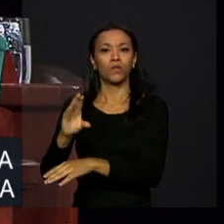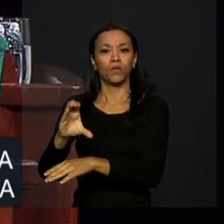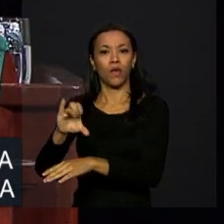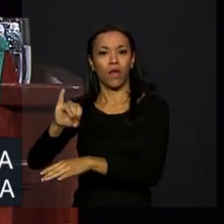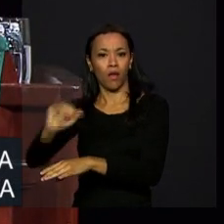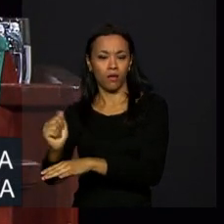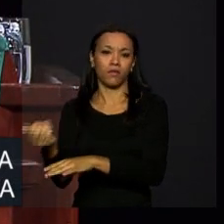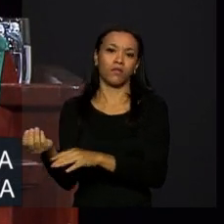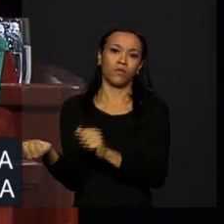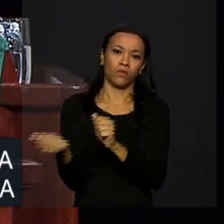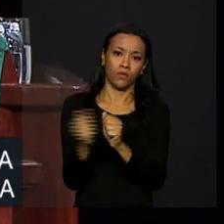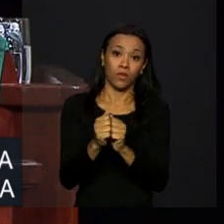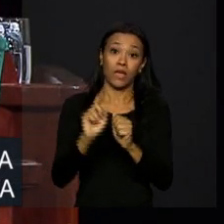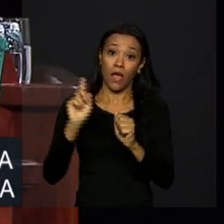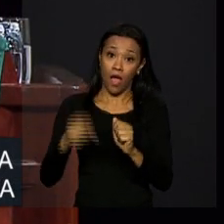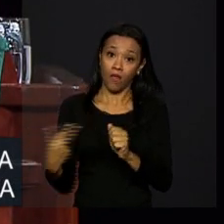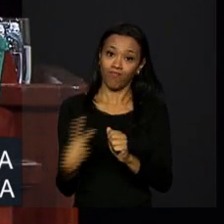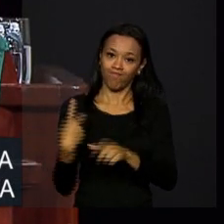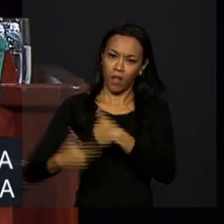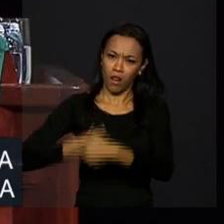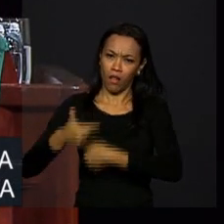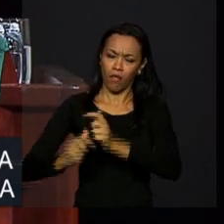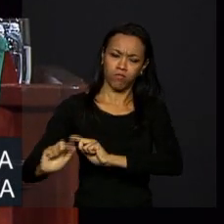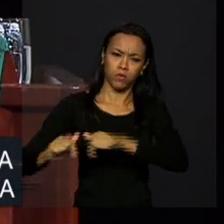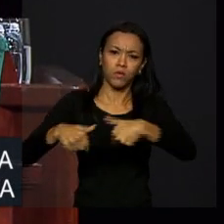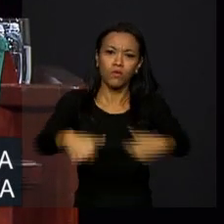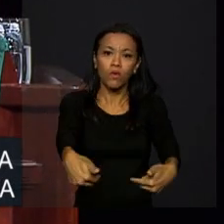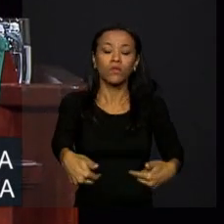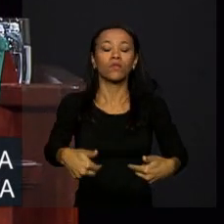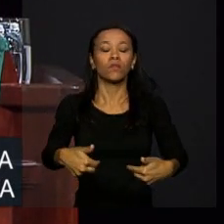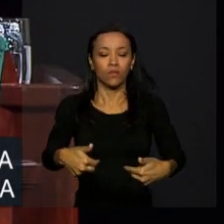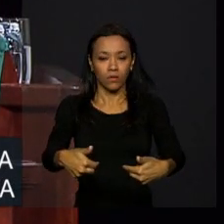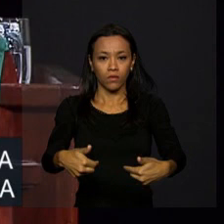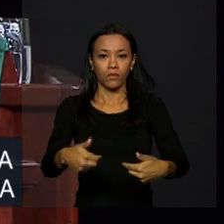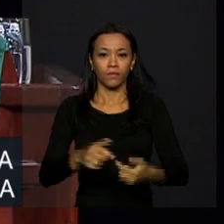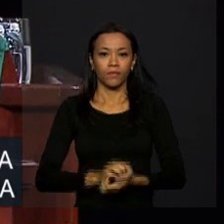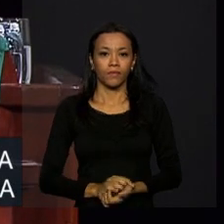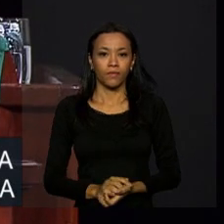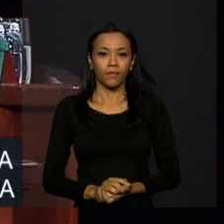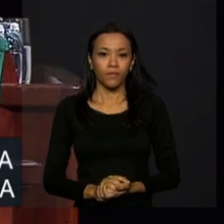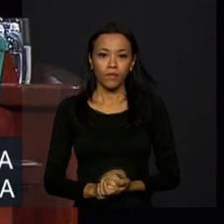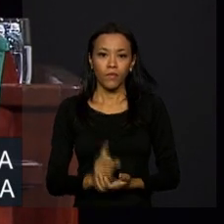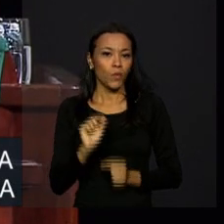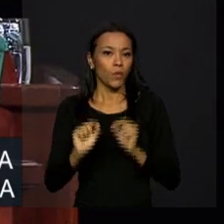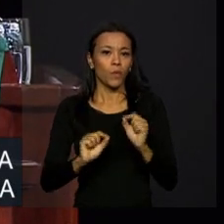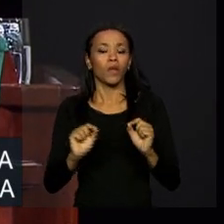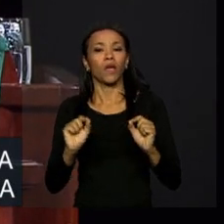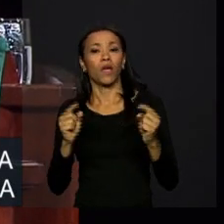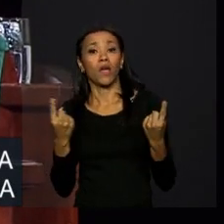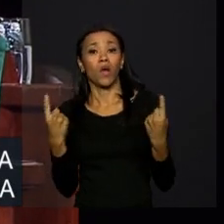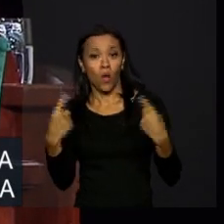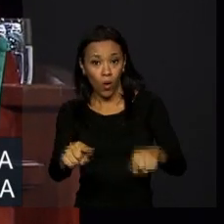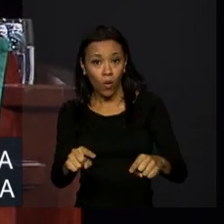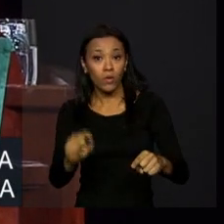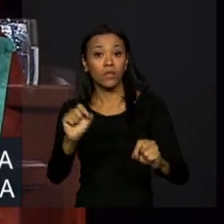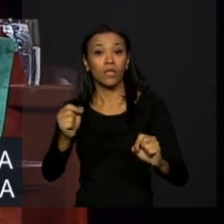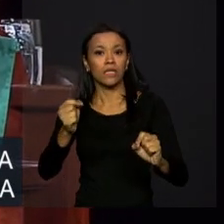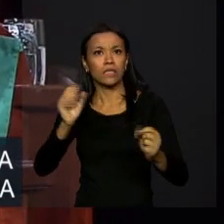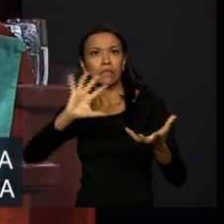que será o grande esforço de combater a mudança do clima